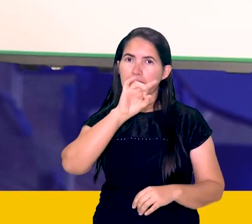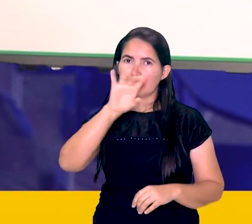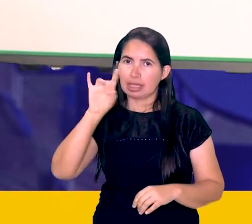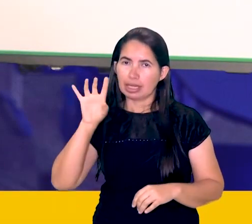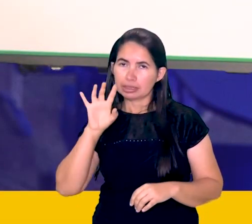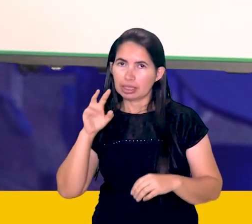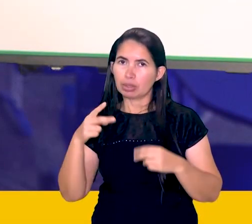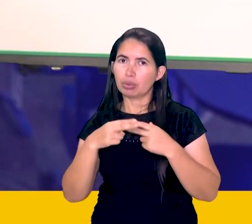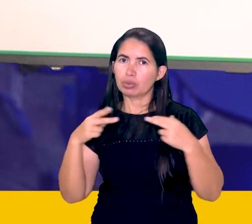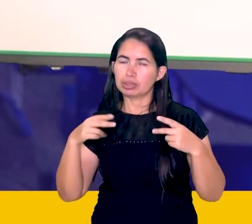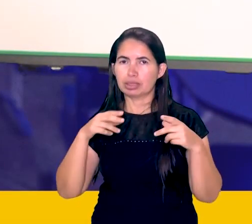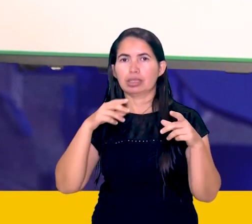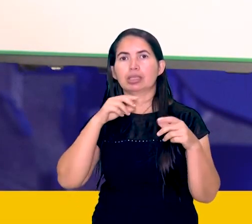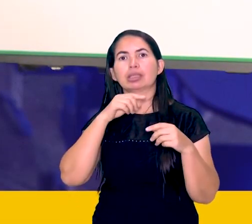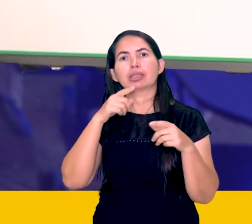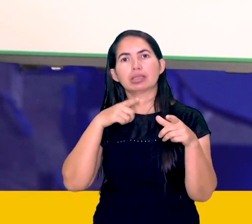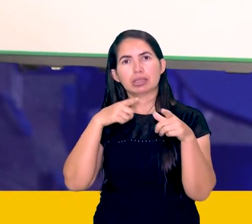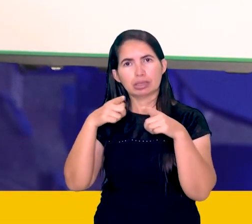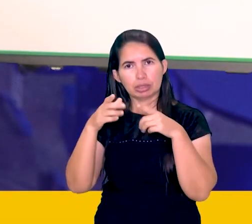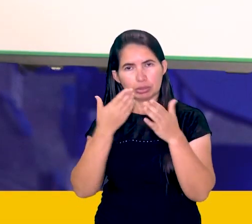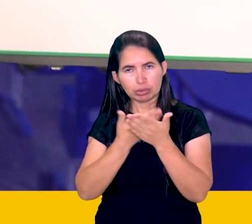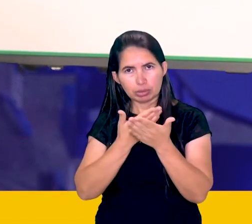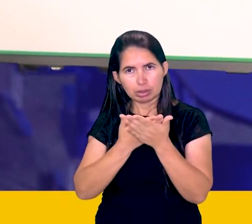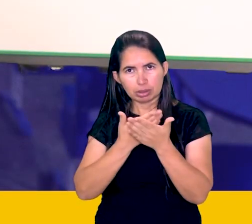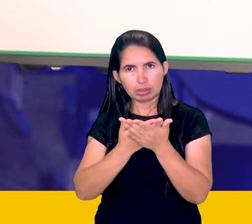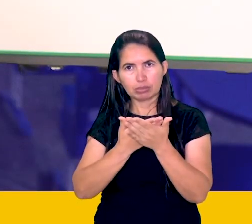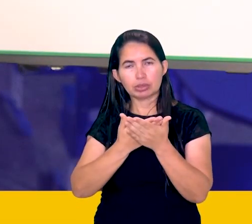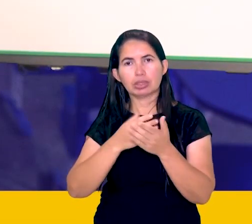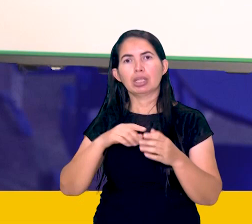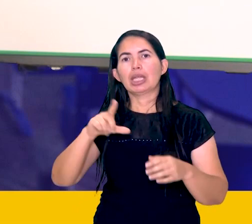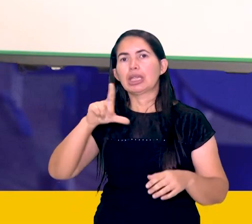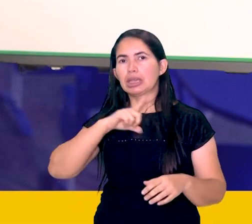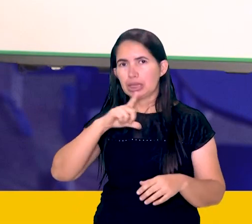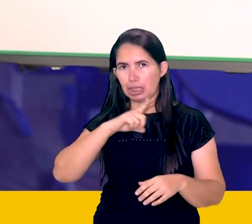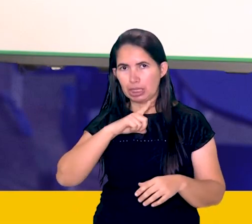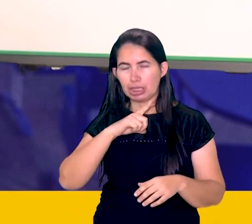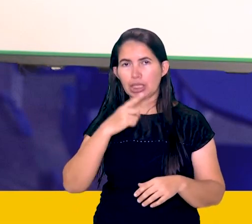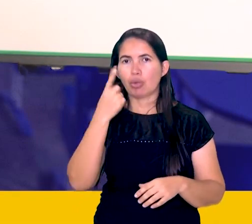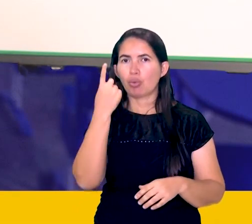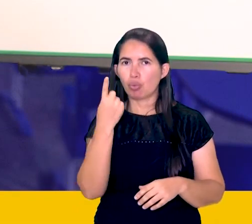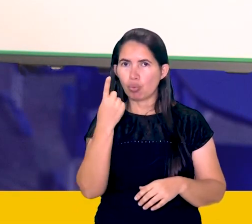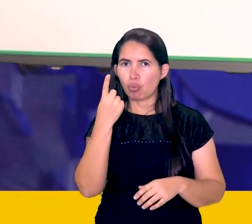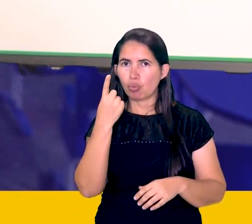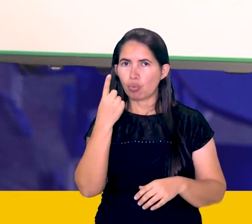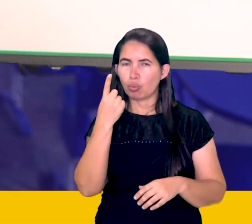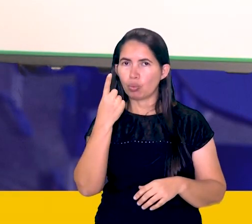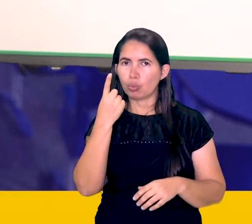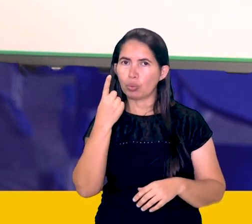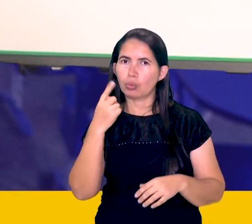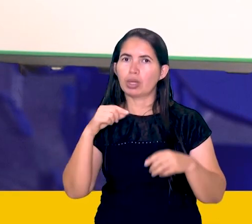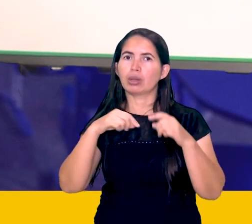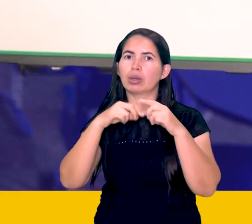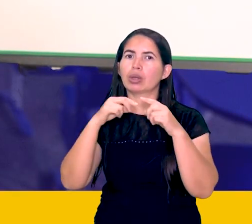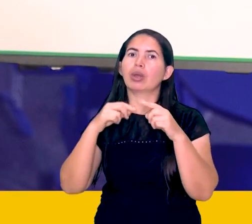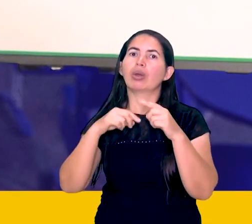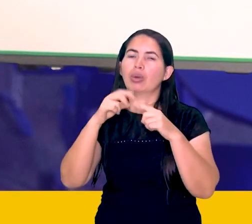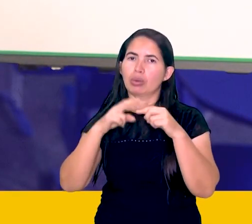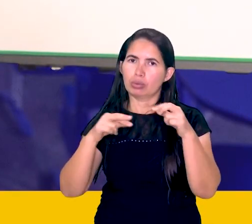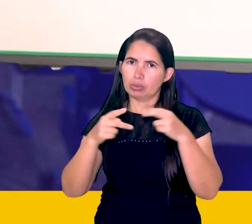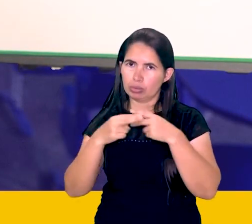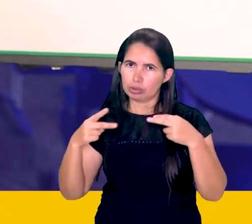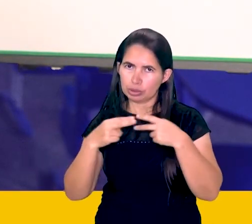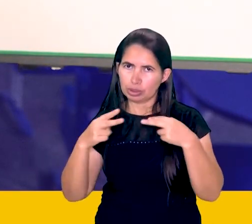cada situação que trabalhamos, existe uma adequação de instrumento. Nesse caso, seria a